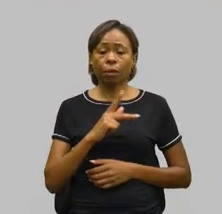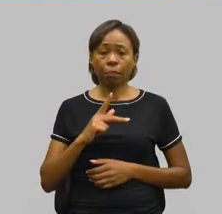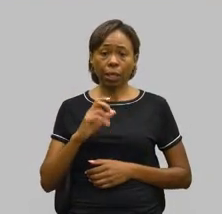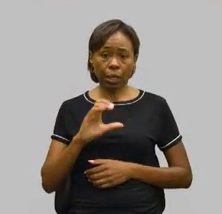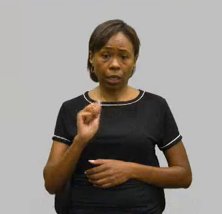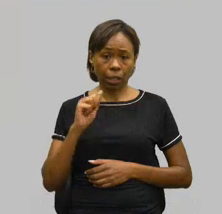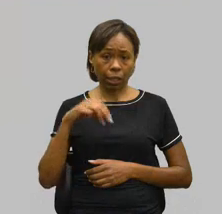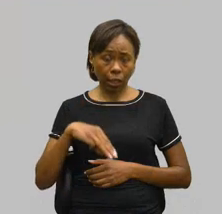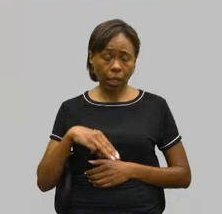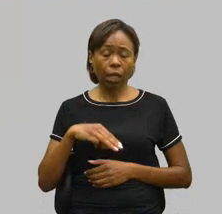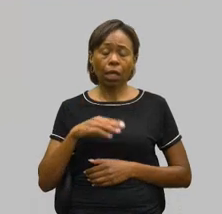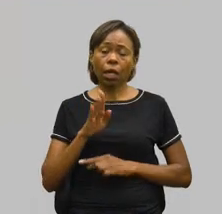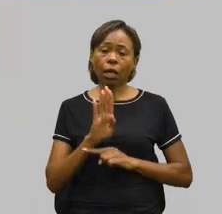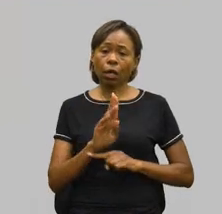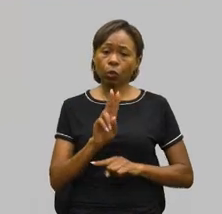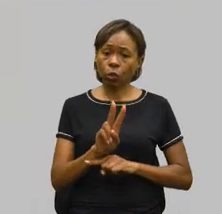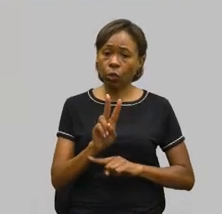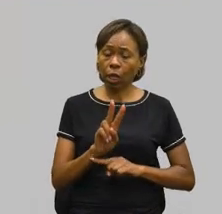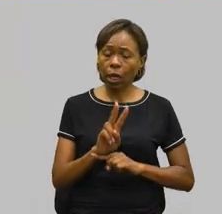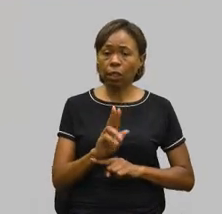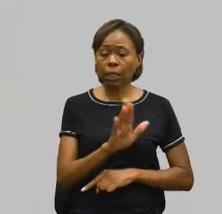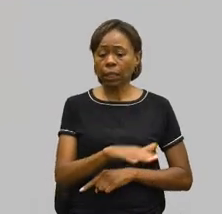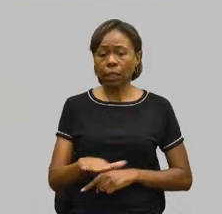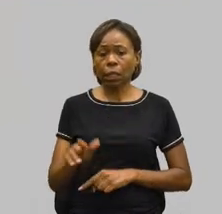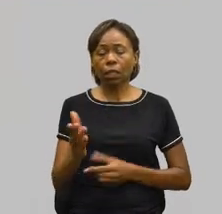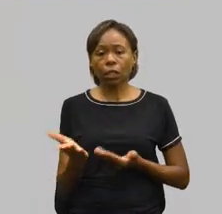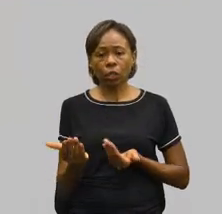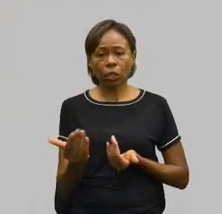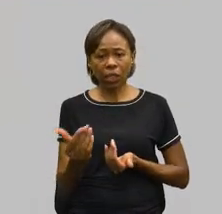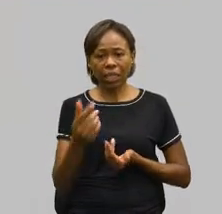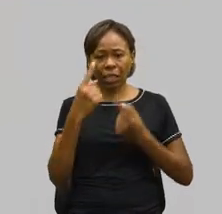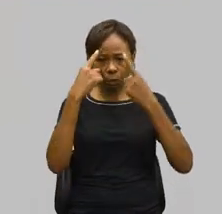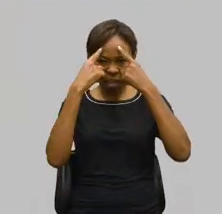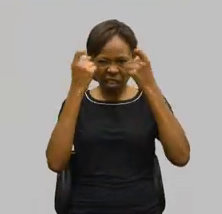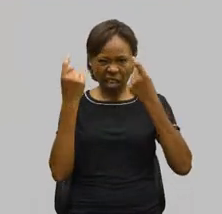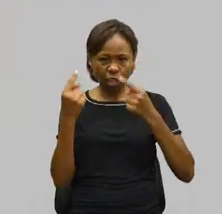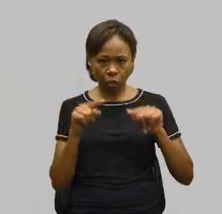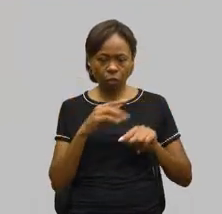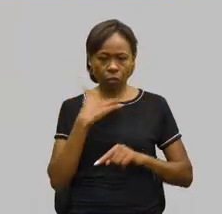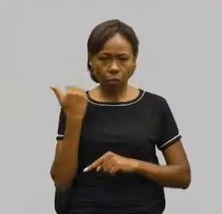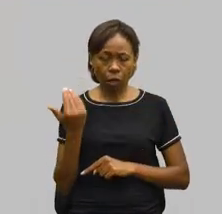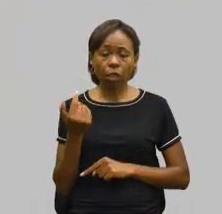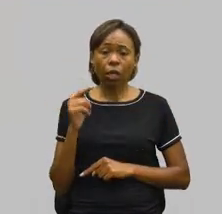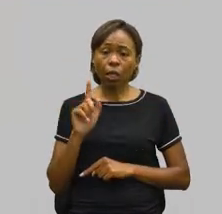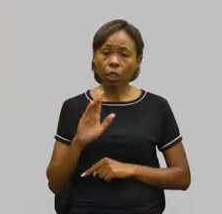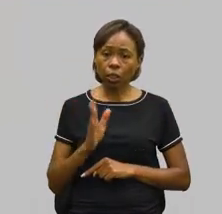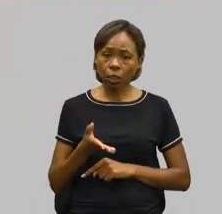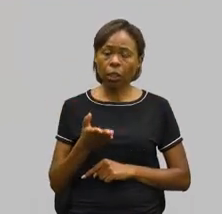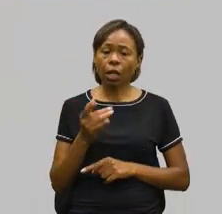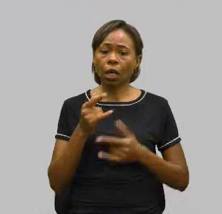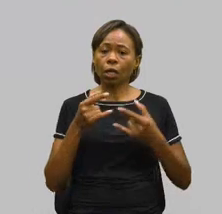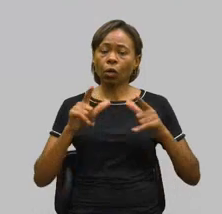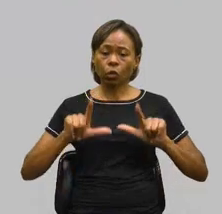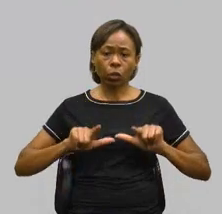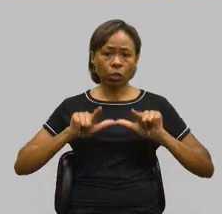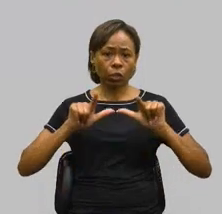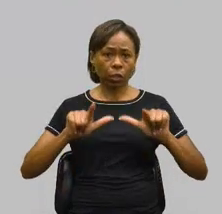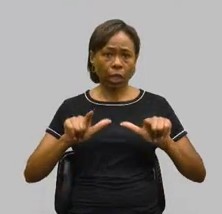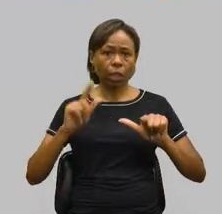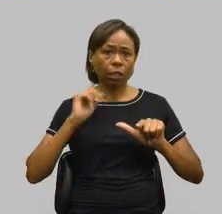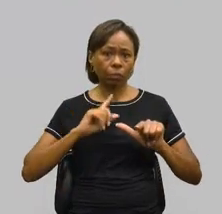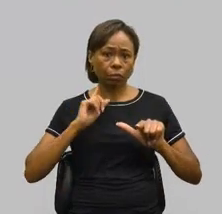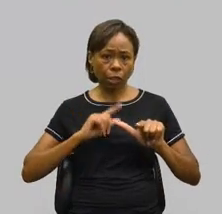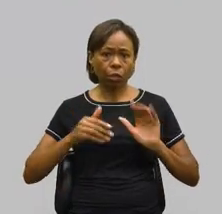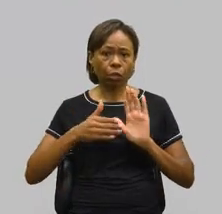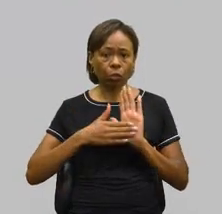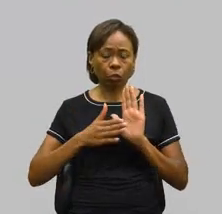crianças adol entes ameaçados de morte foi feito um seminário de celebração de 20 anos do programa em Minas Gerais realizado Agora em março e